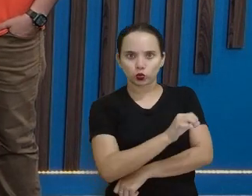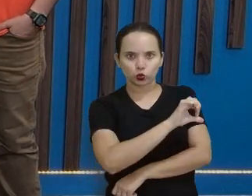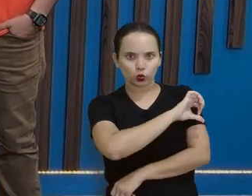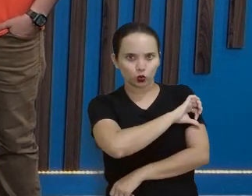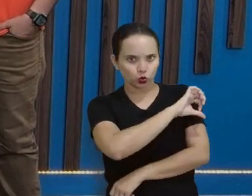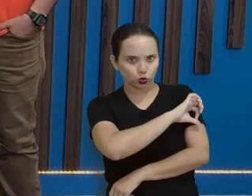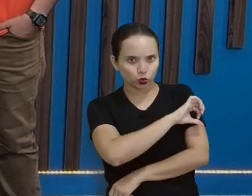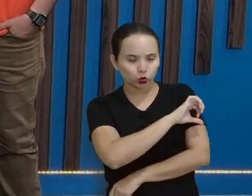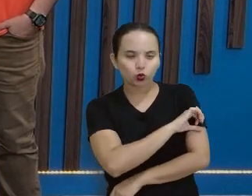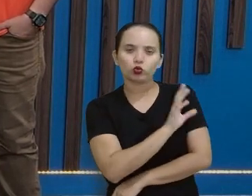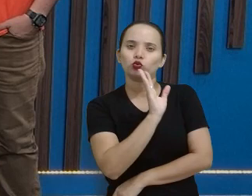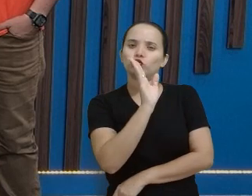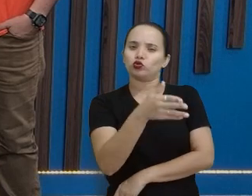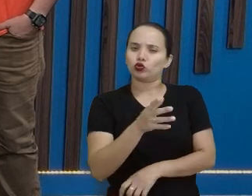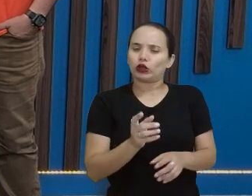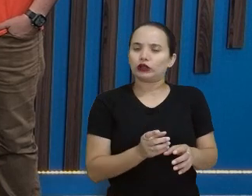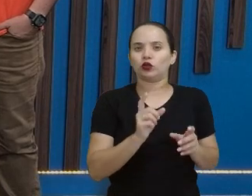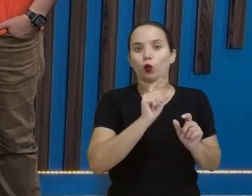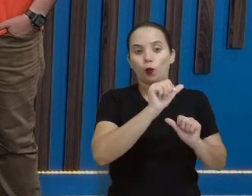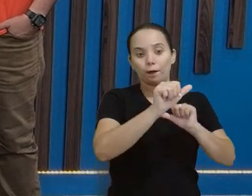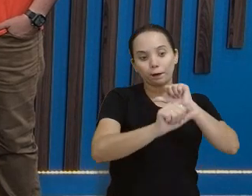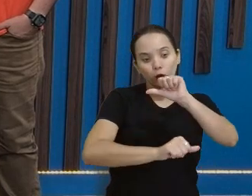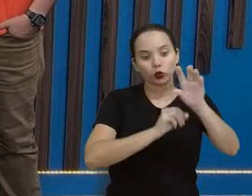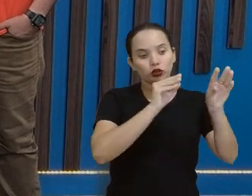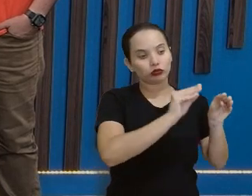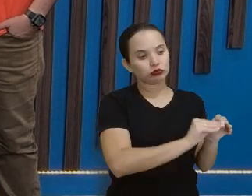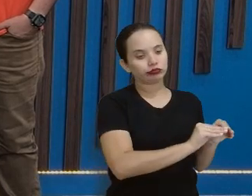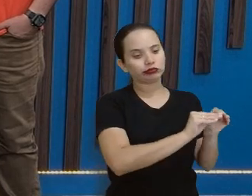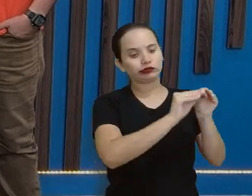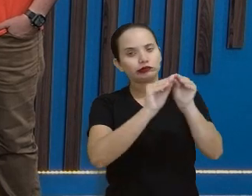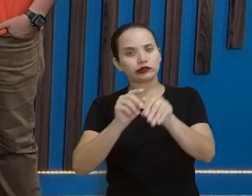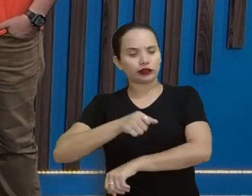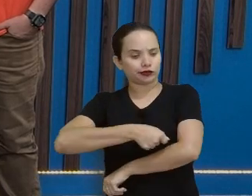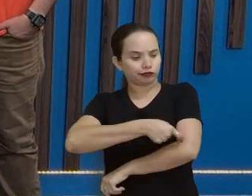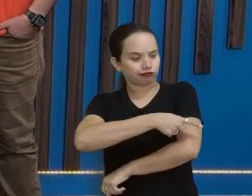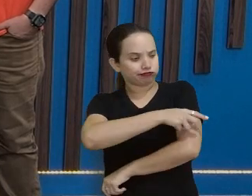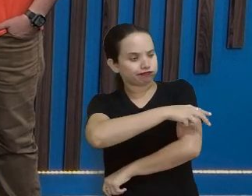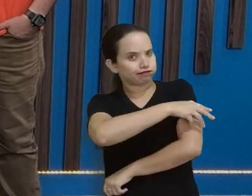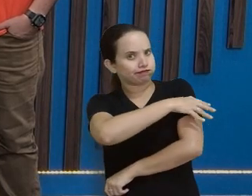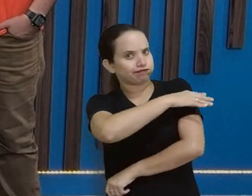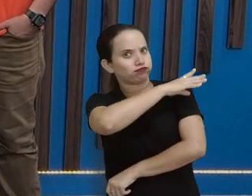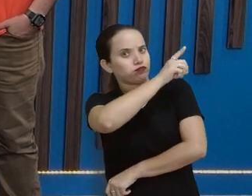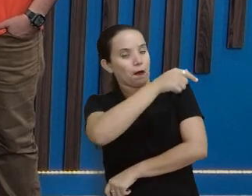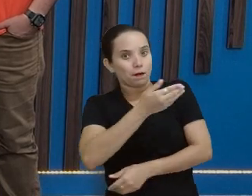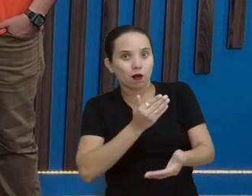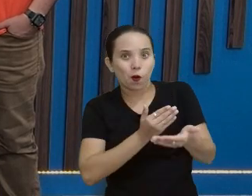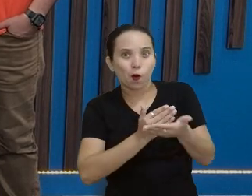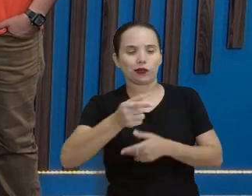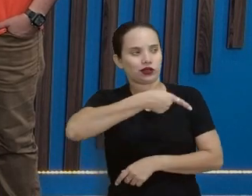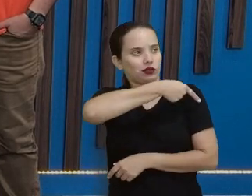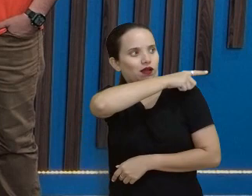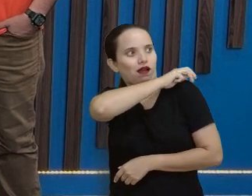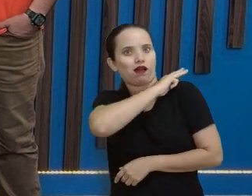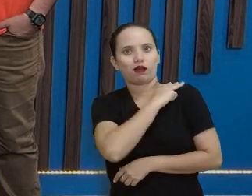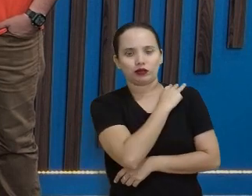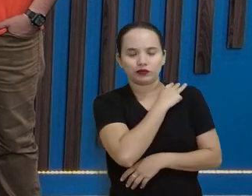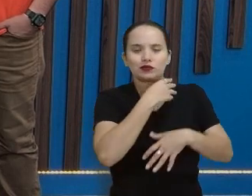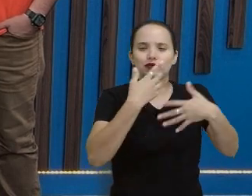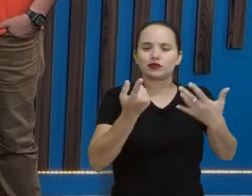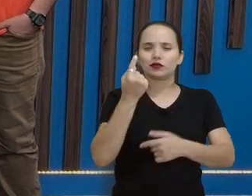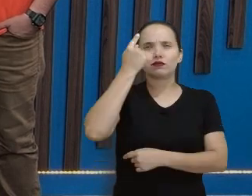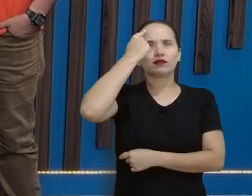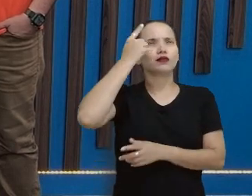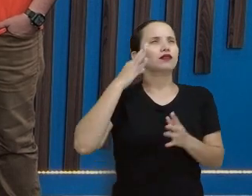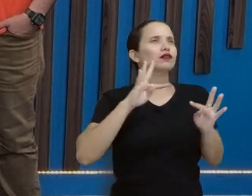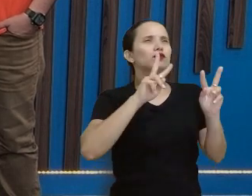saindo do ensino fundamental, estão entrando para o ensino médio já já. Então, é de a gente pensar que habilidades como a